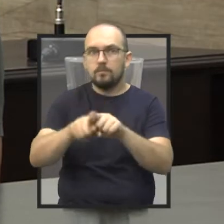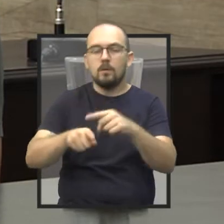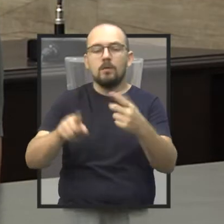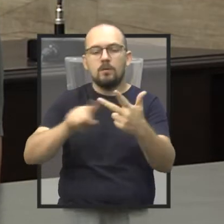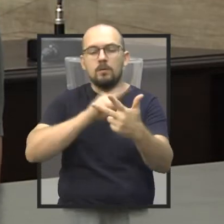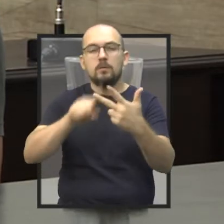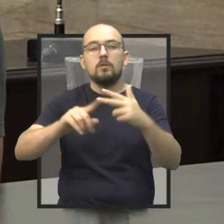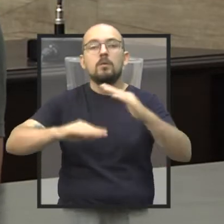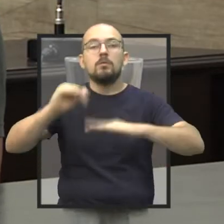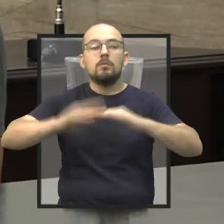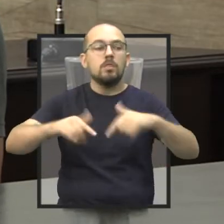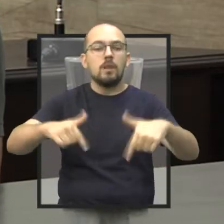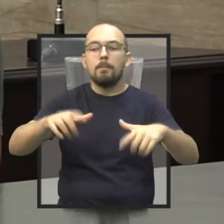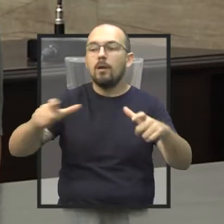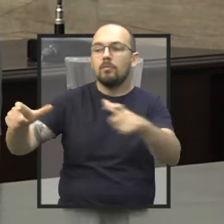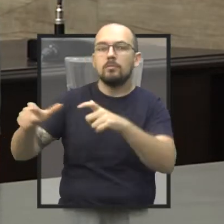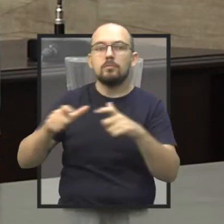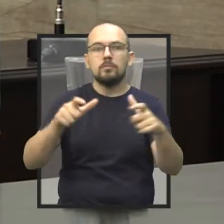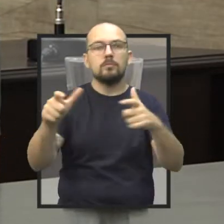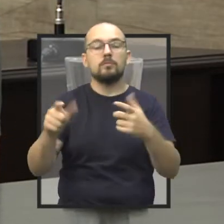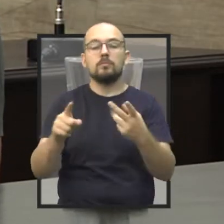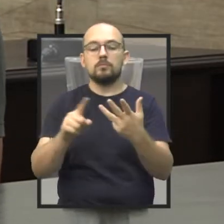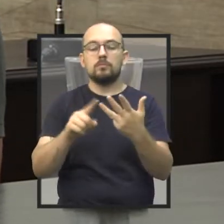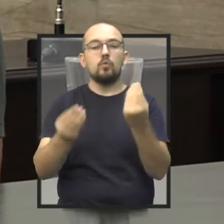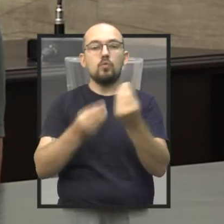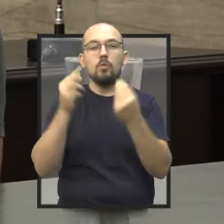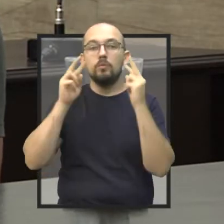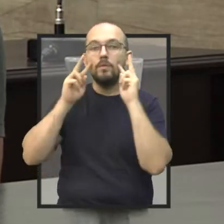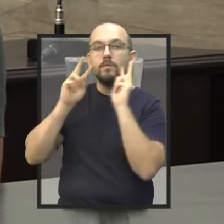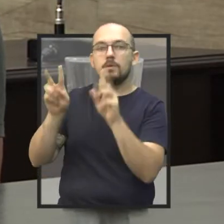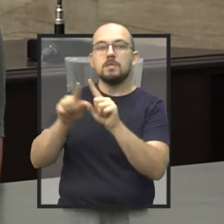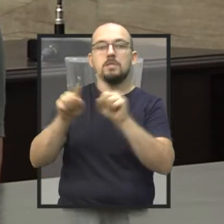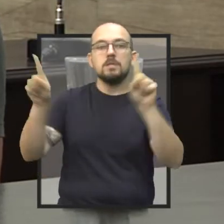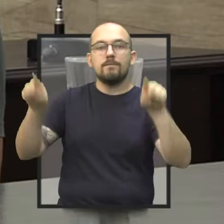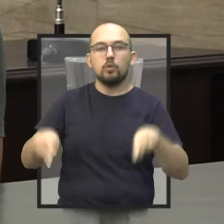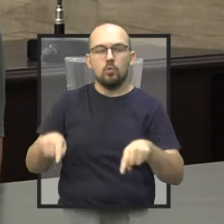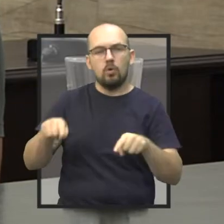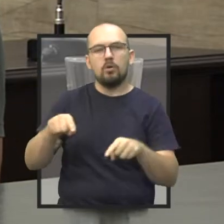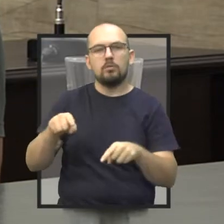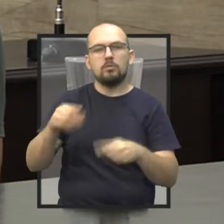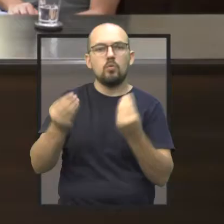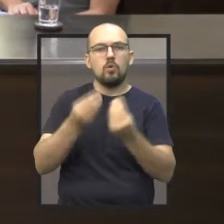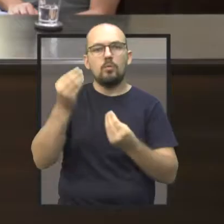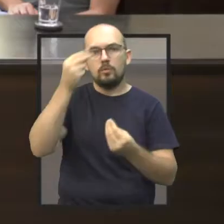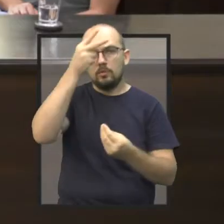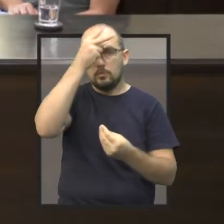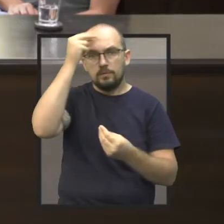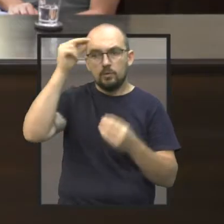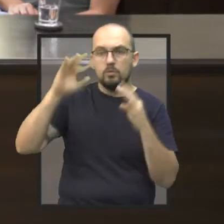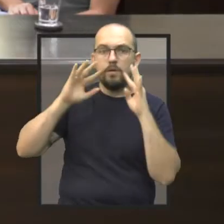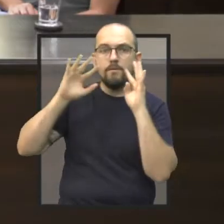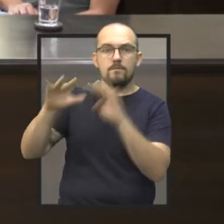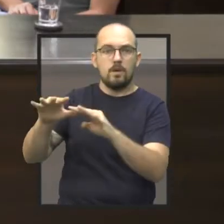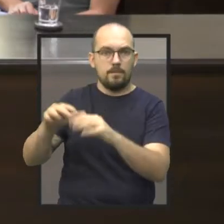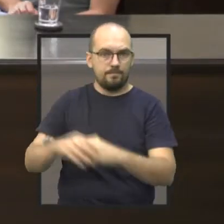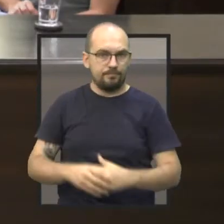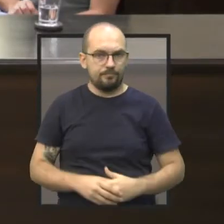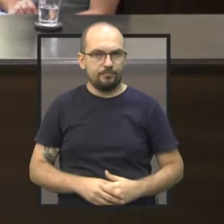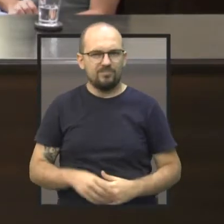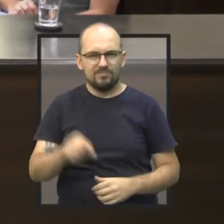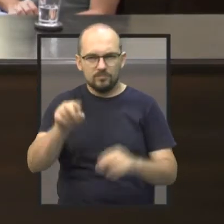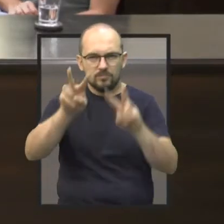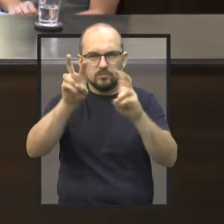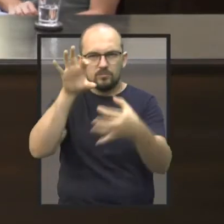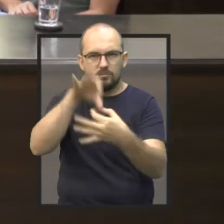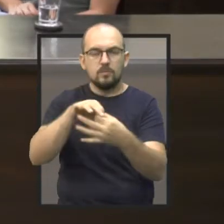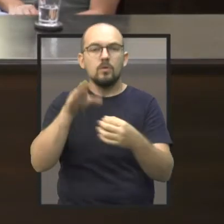de trabalho, passa pela como o servidor é visto pelo Poder Público Municipal. Ainda falando sobre